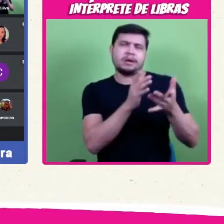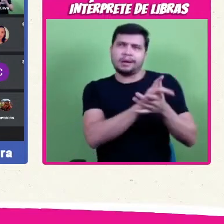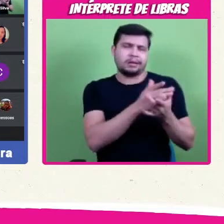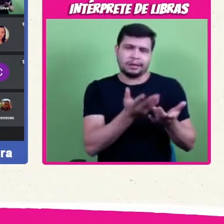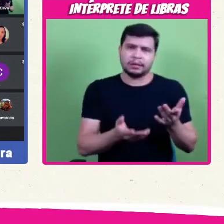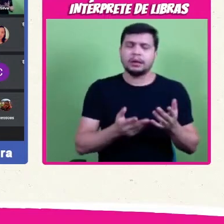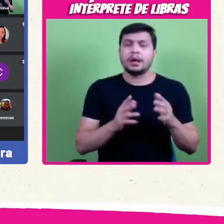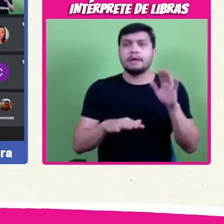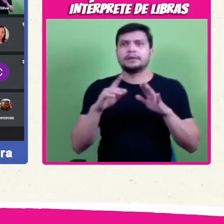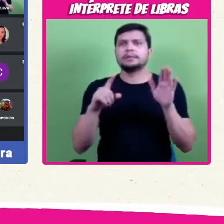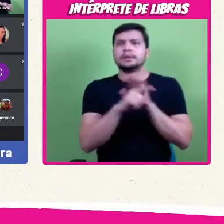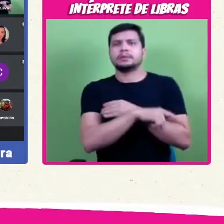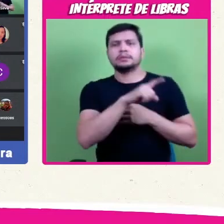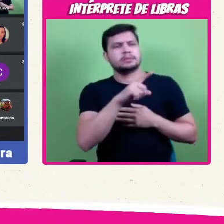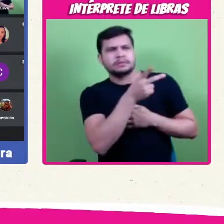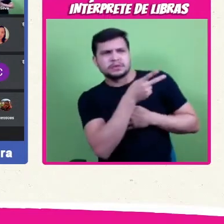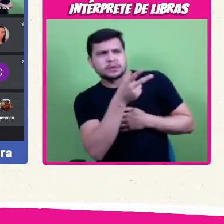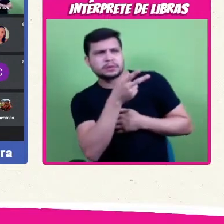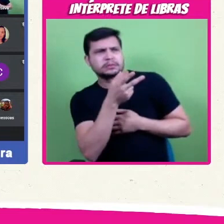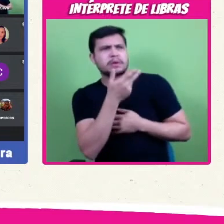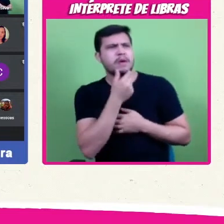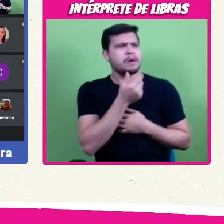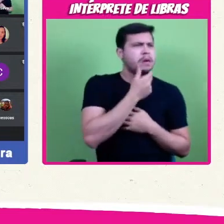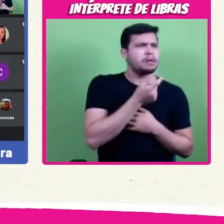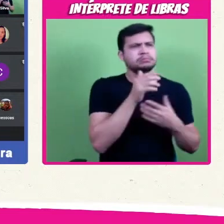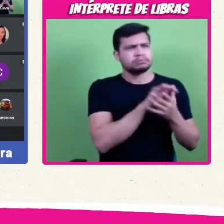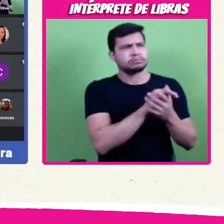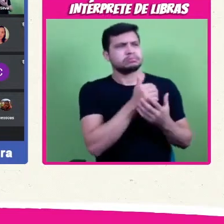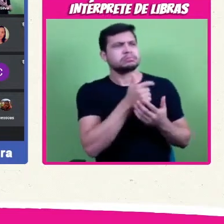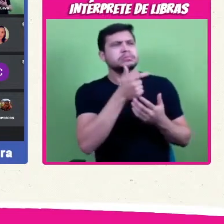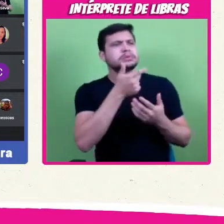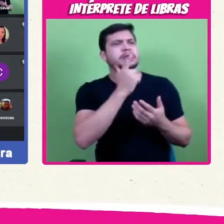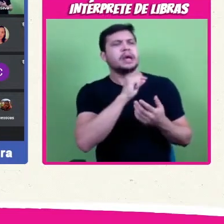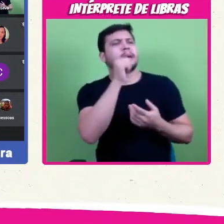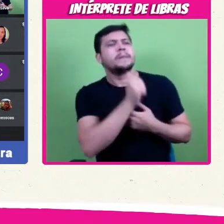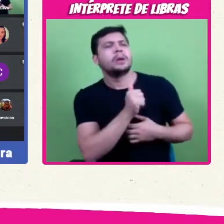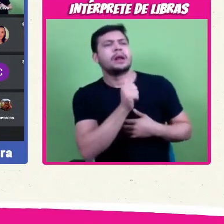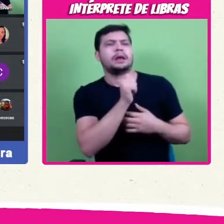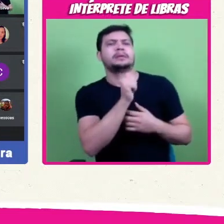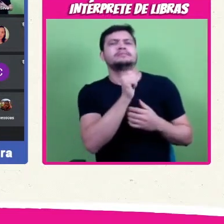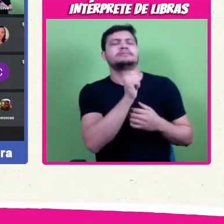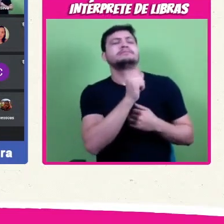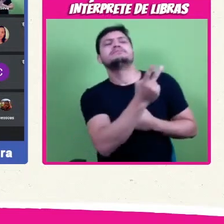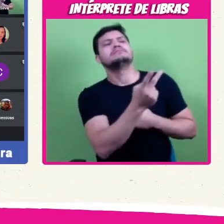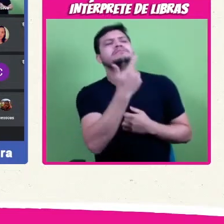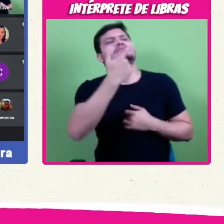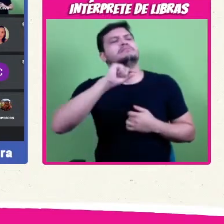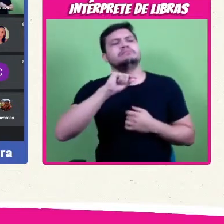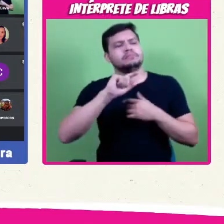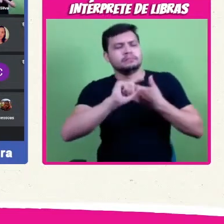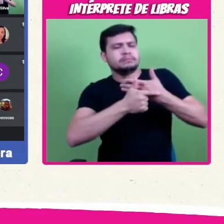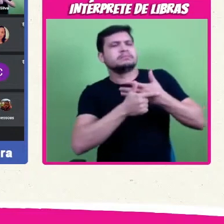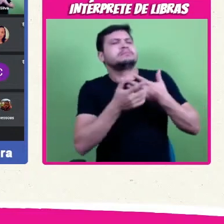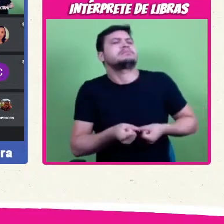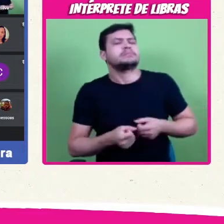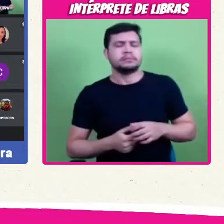né? Eles nos chamam do que nós não somos, porque isso incomoda. E eles tentam nos